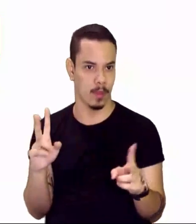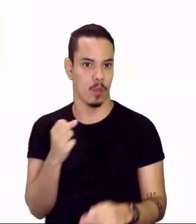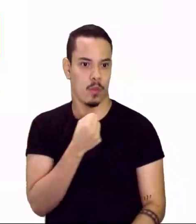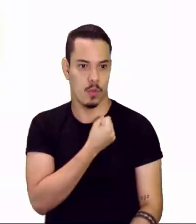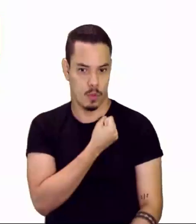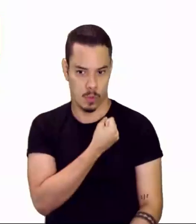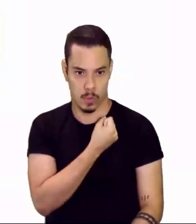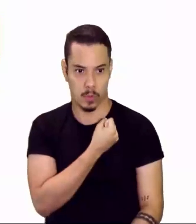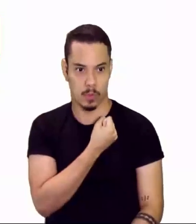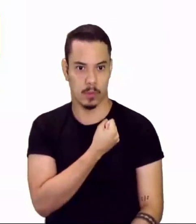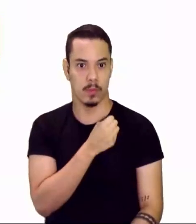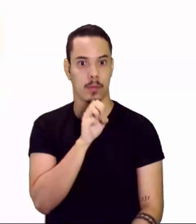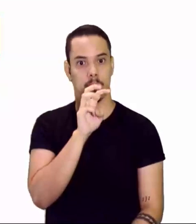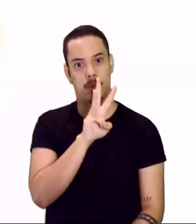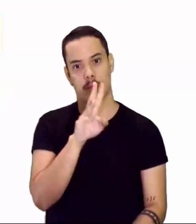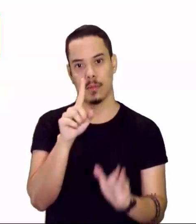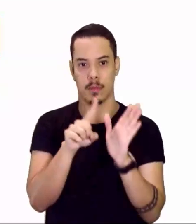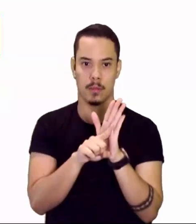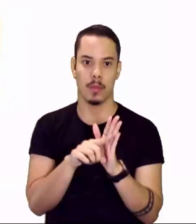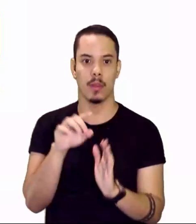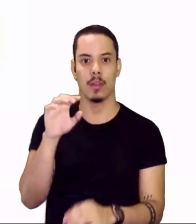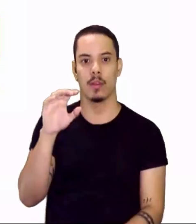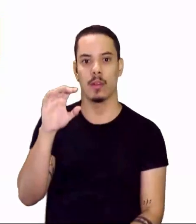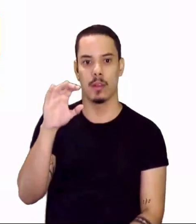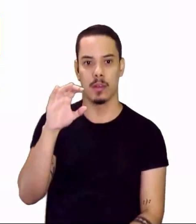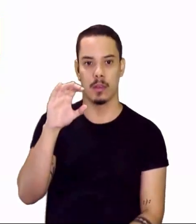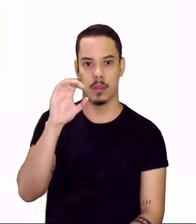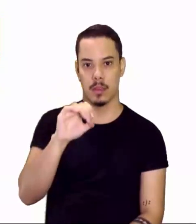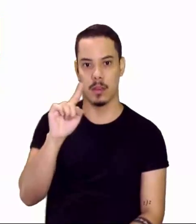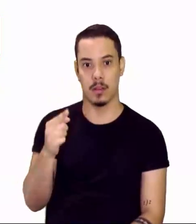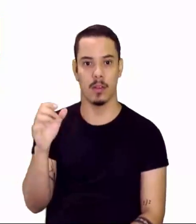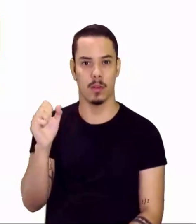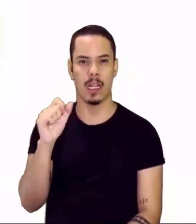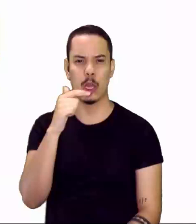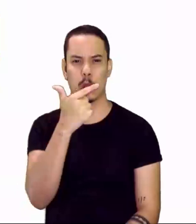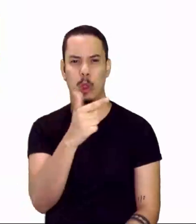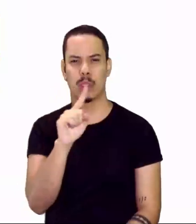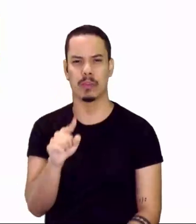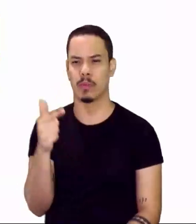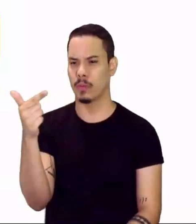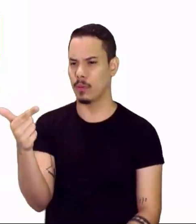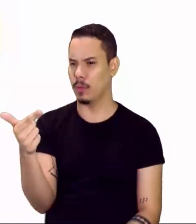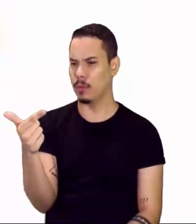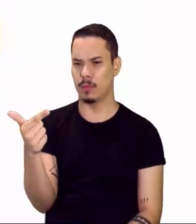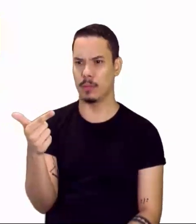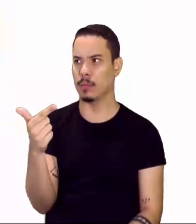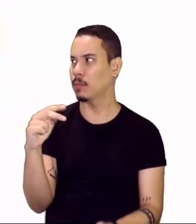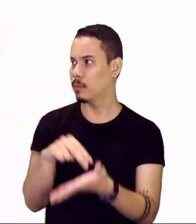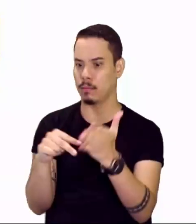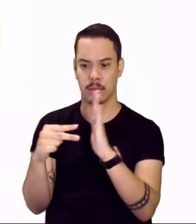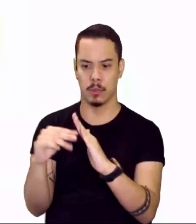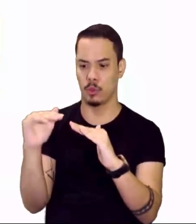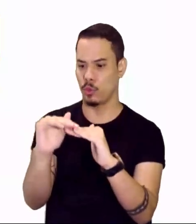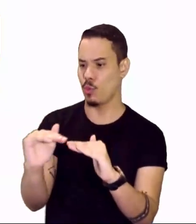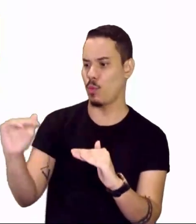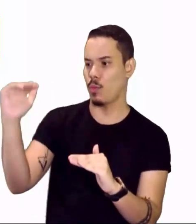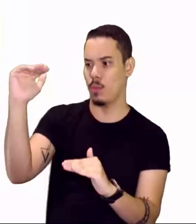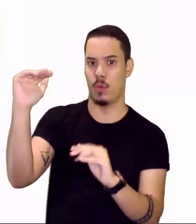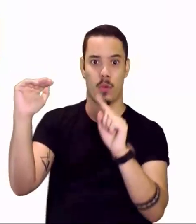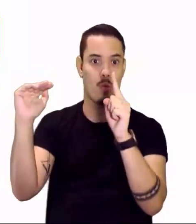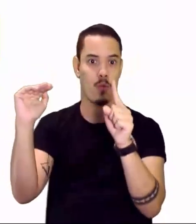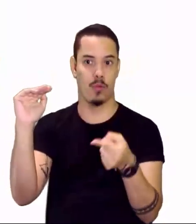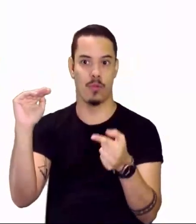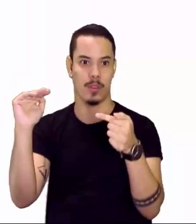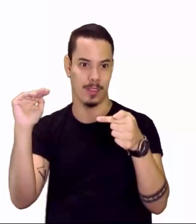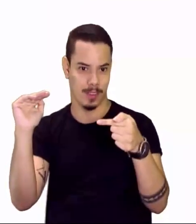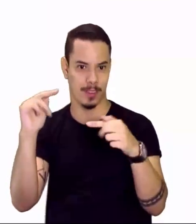valores, 3 menos 0,8 dá 2,2. 2,2 é superior a 1,7. Por